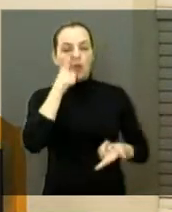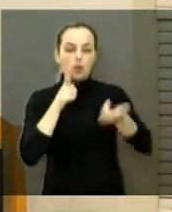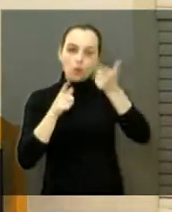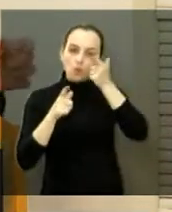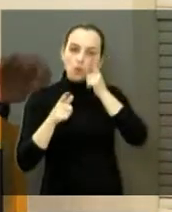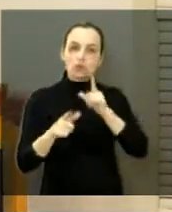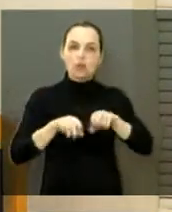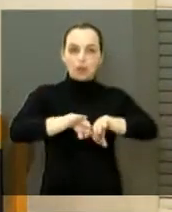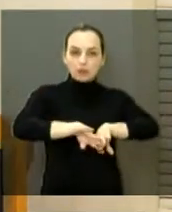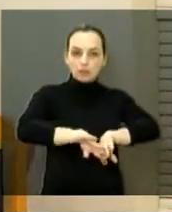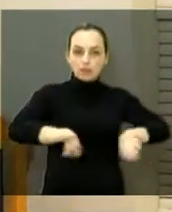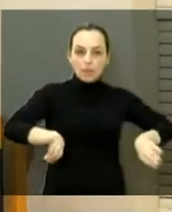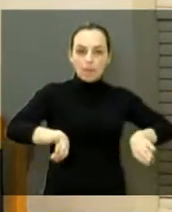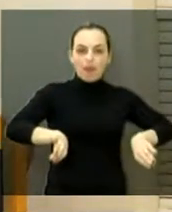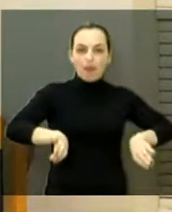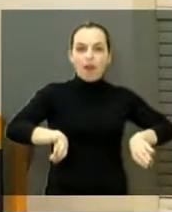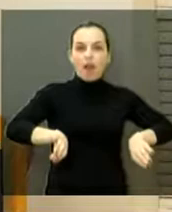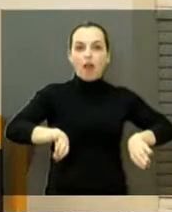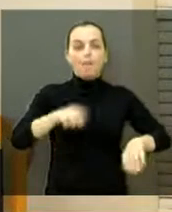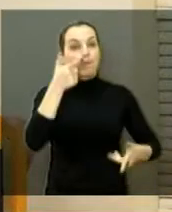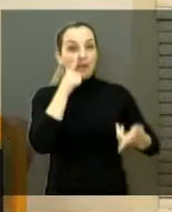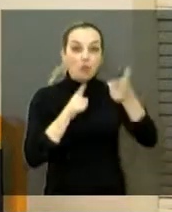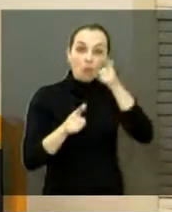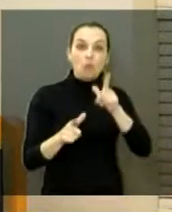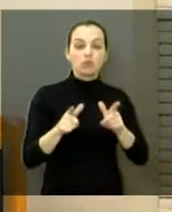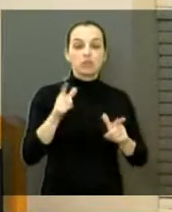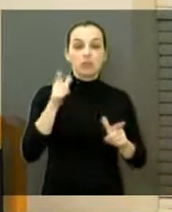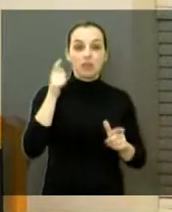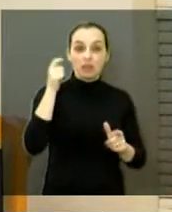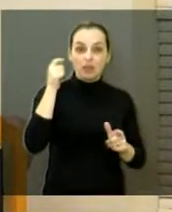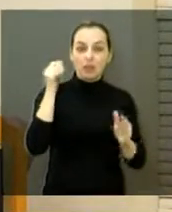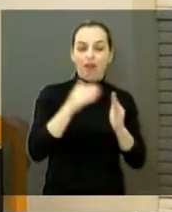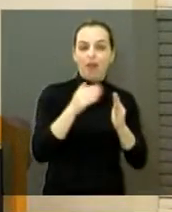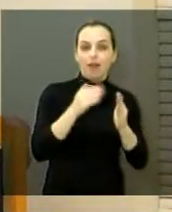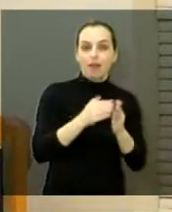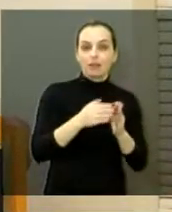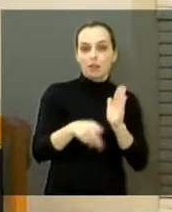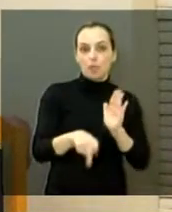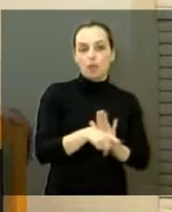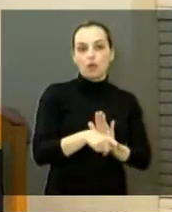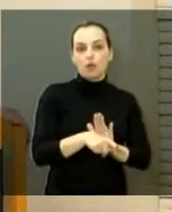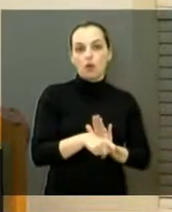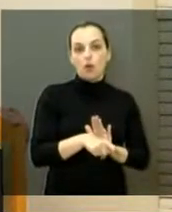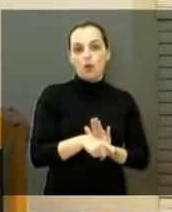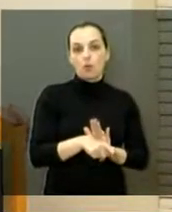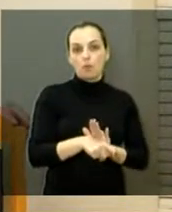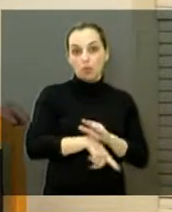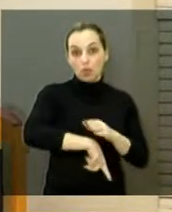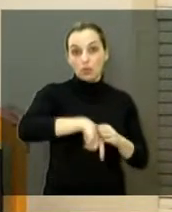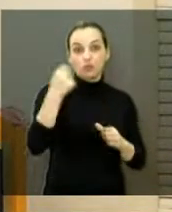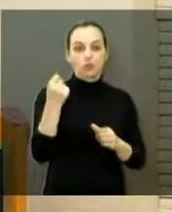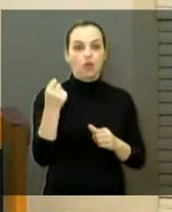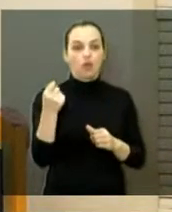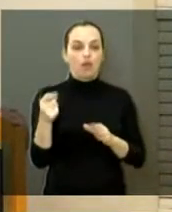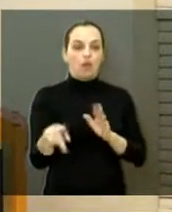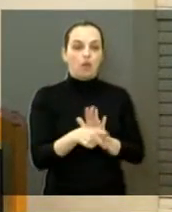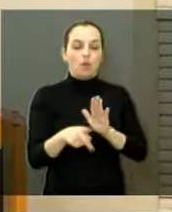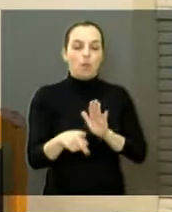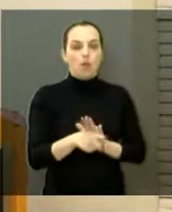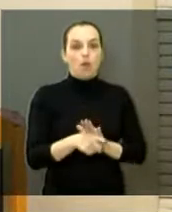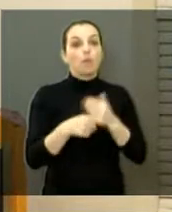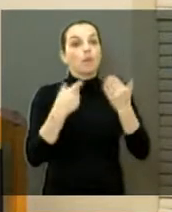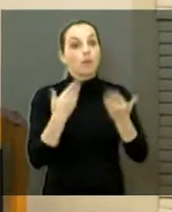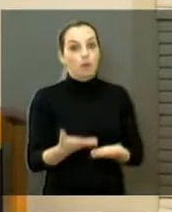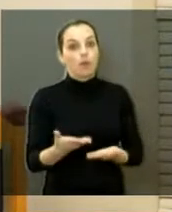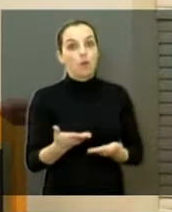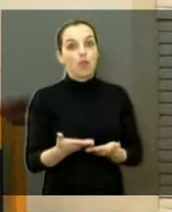ser contemplado, faz divórcio para ser contemplado no sorteio, E está lá e vai